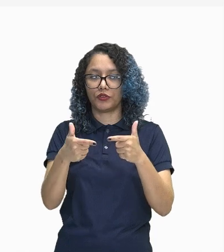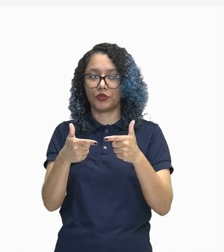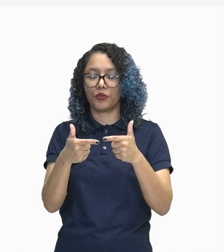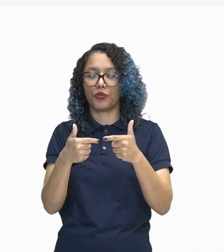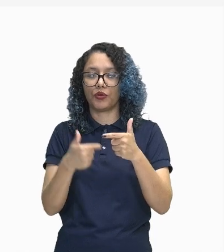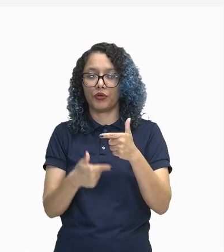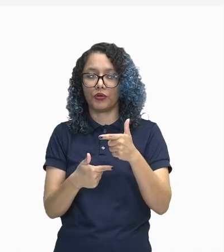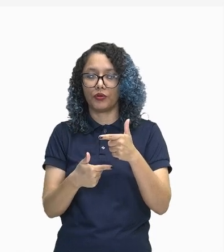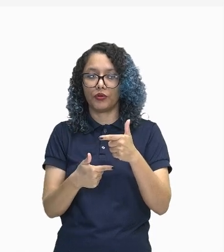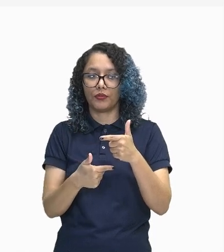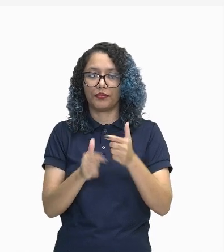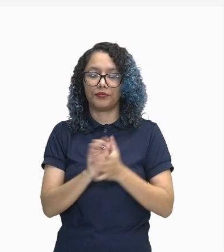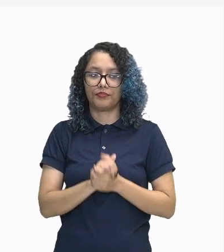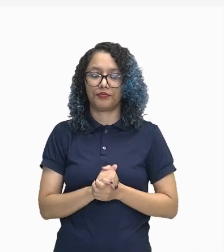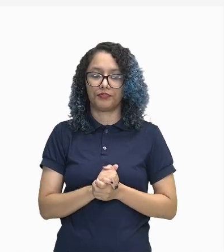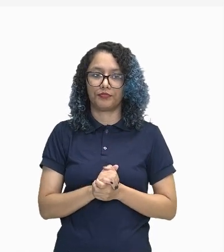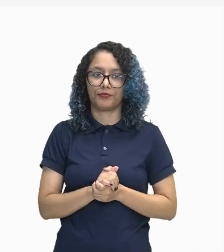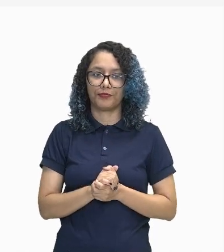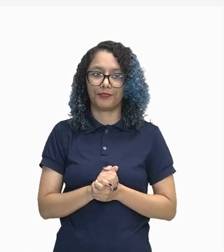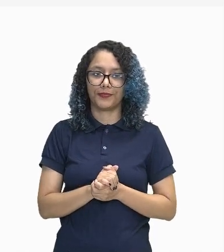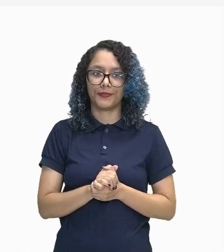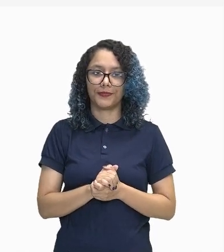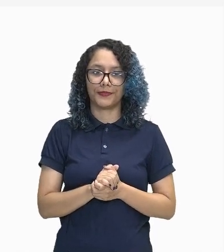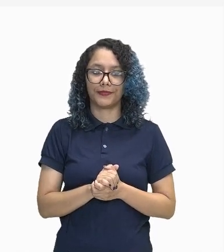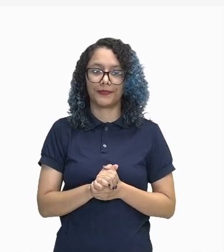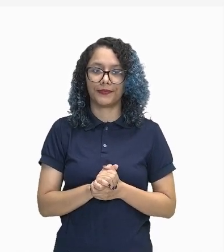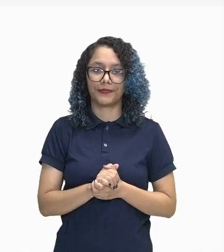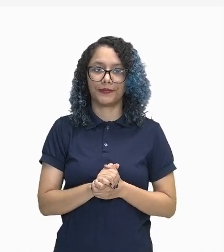dividido... Deixa eu só melhorar aqui, pessoal.